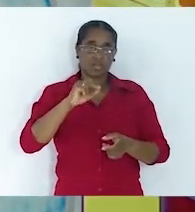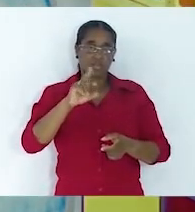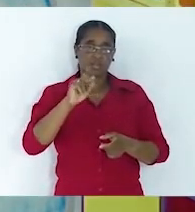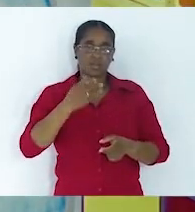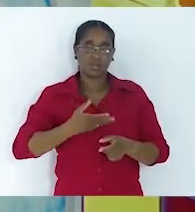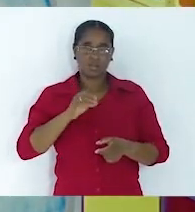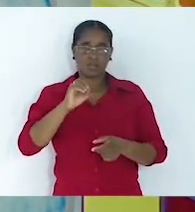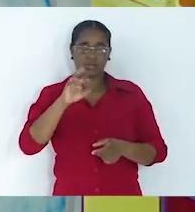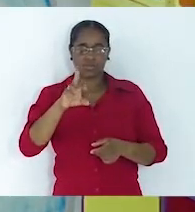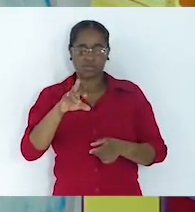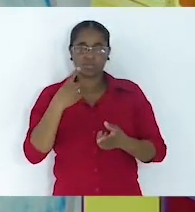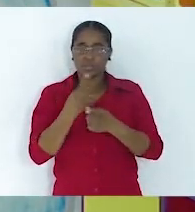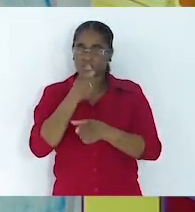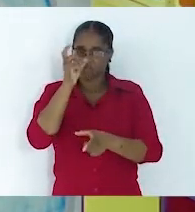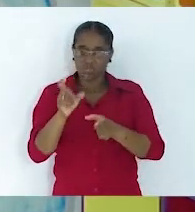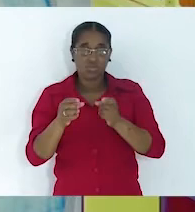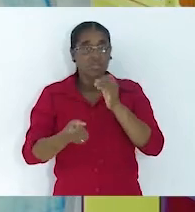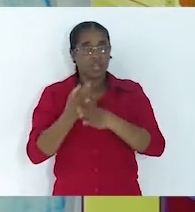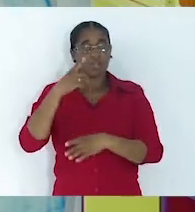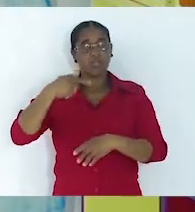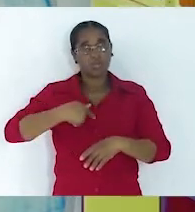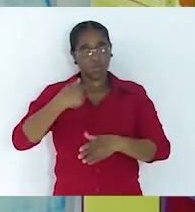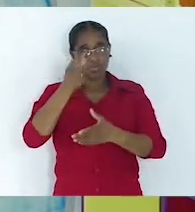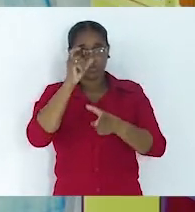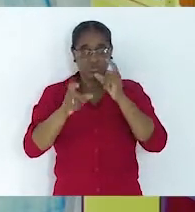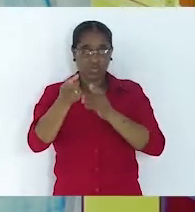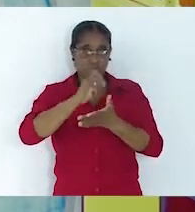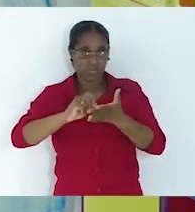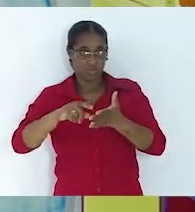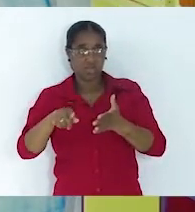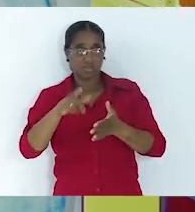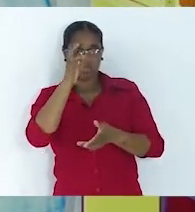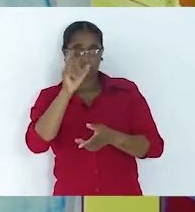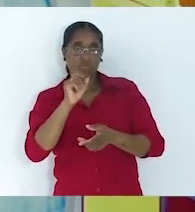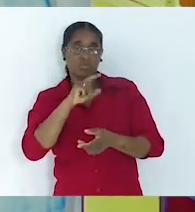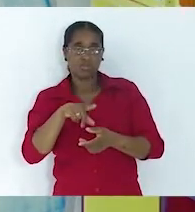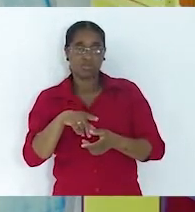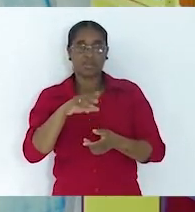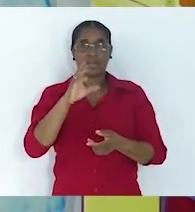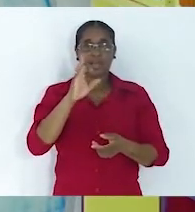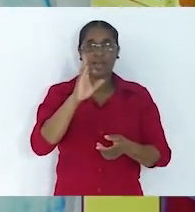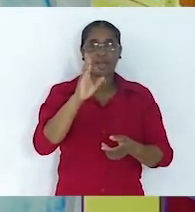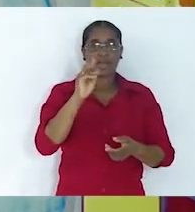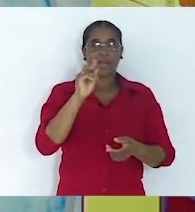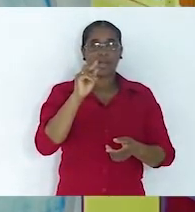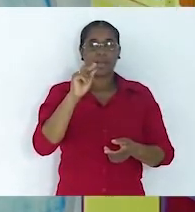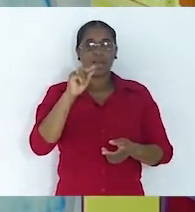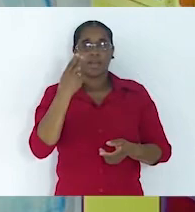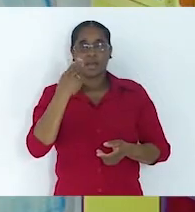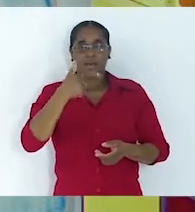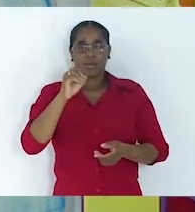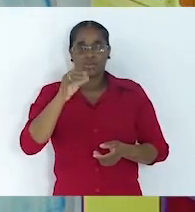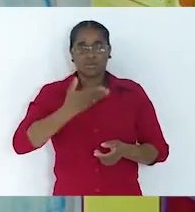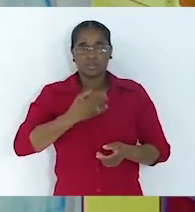próprio escritor. E esse elemento pode ser considerado autodiegético quando ele conta a sua